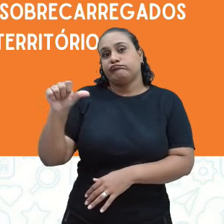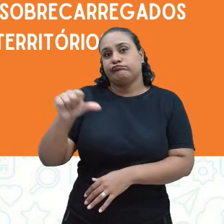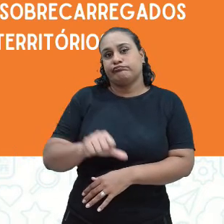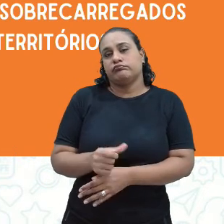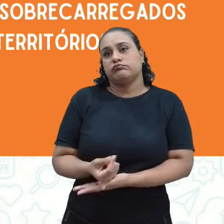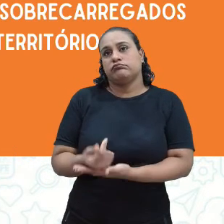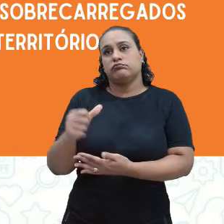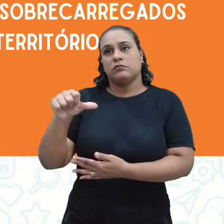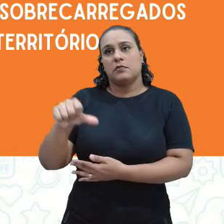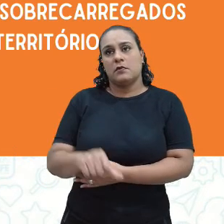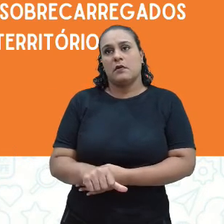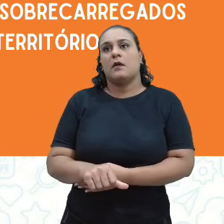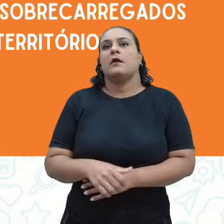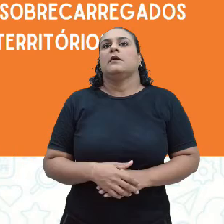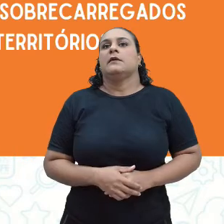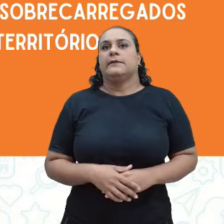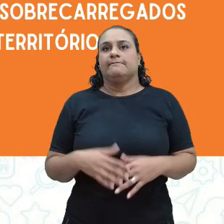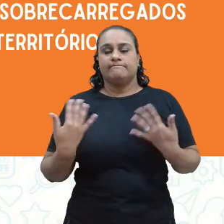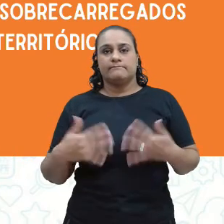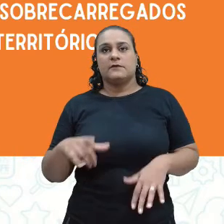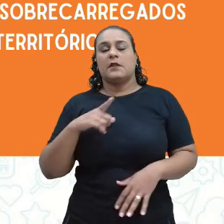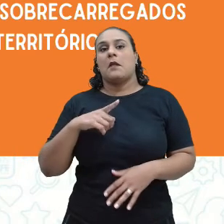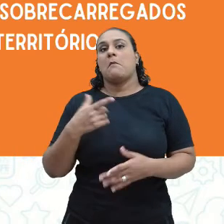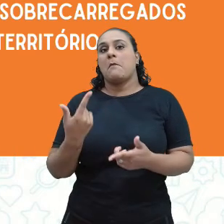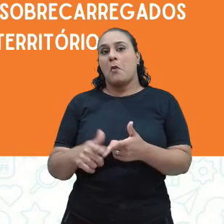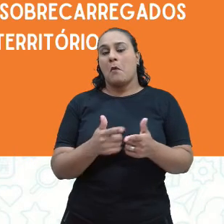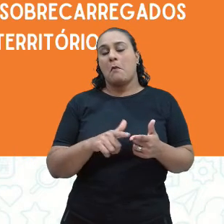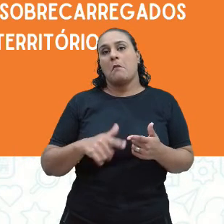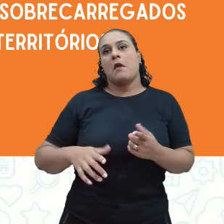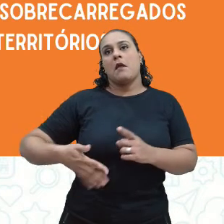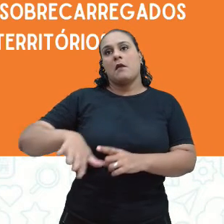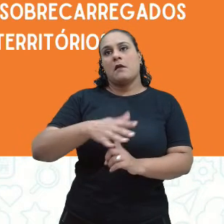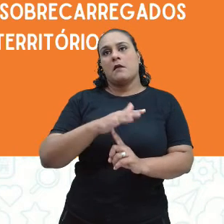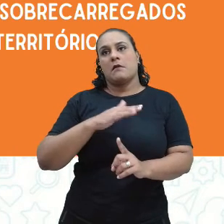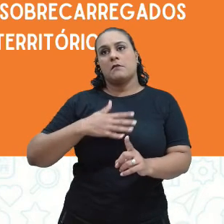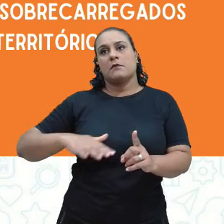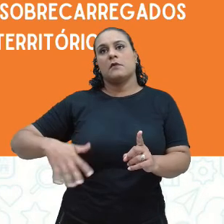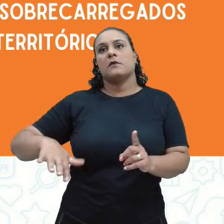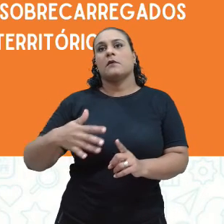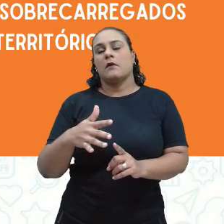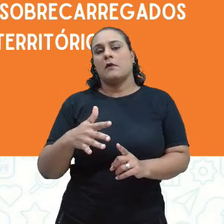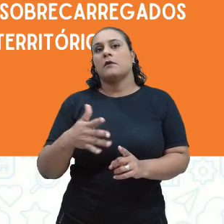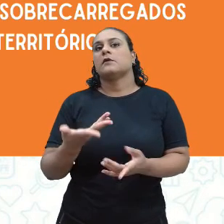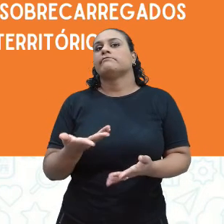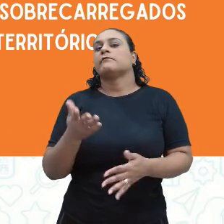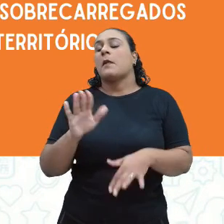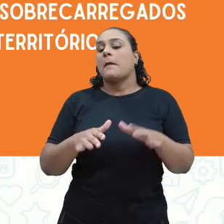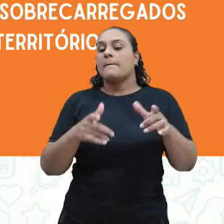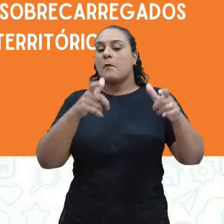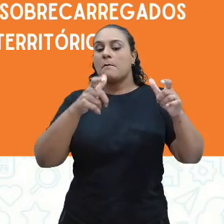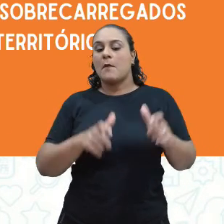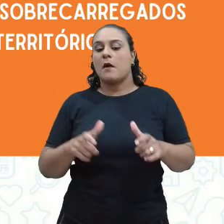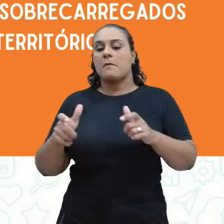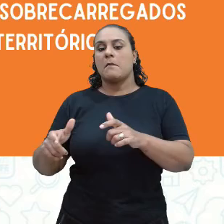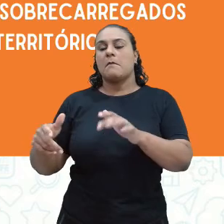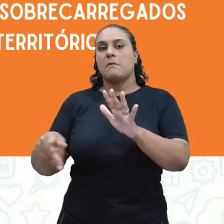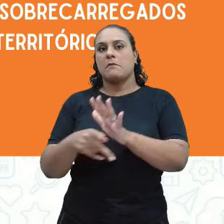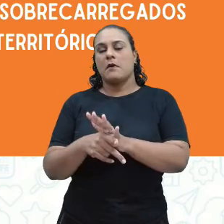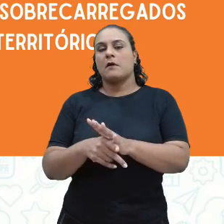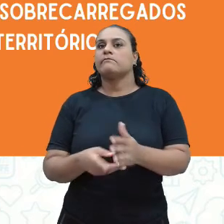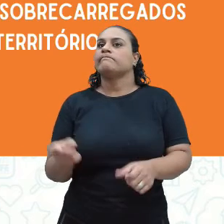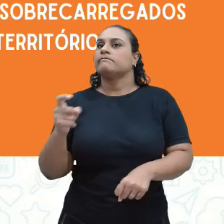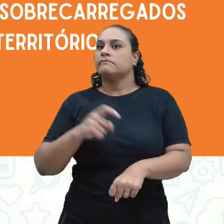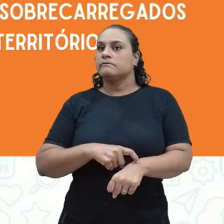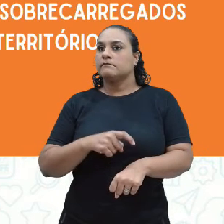socioeconomicamente estão sobrecarregados dos danos ambientais impostos pelos seus respectivos territórios, ok? Está na hora